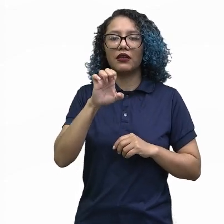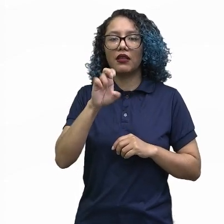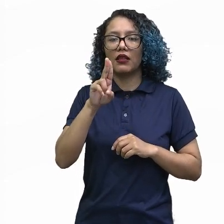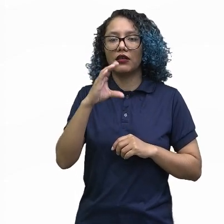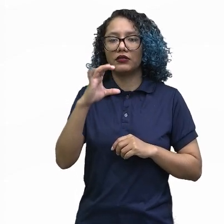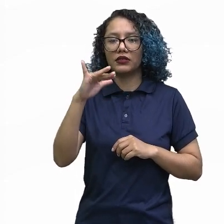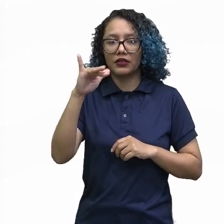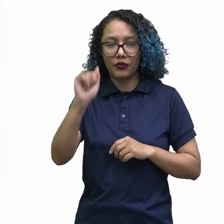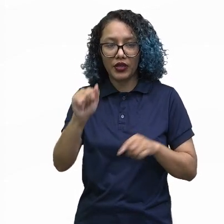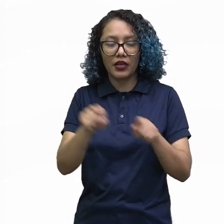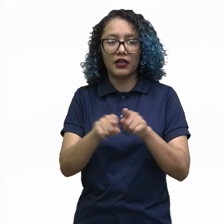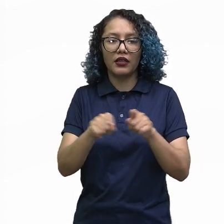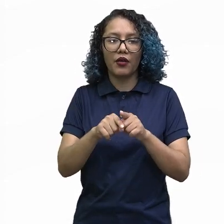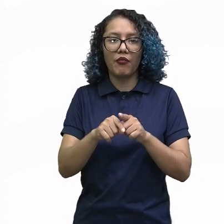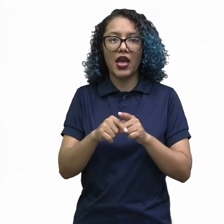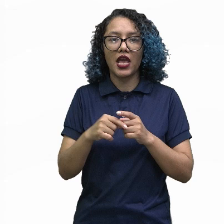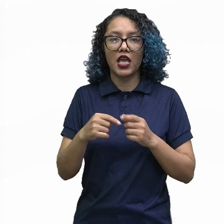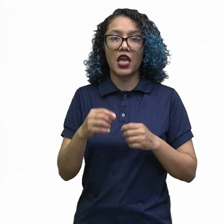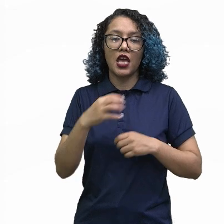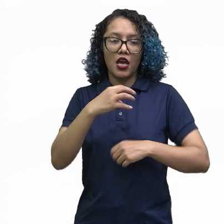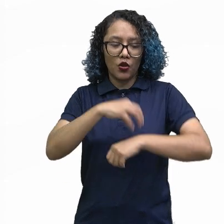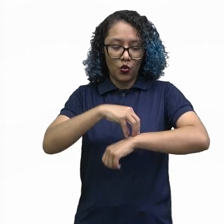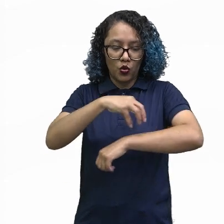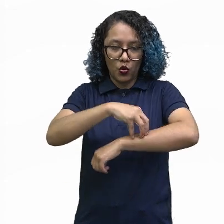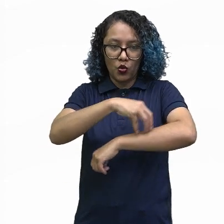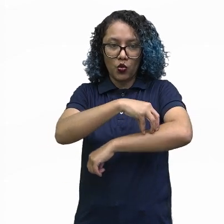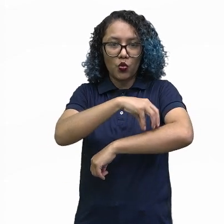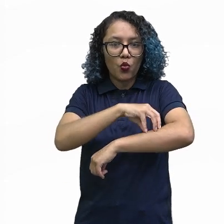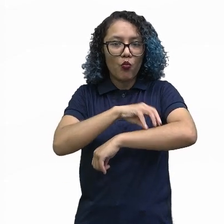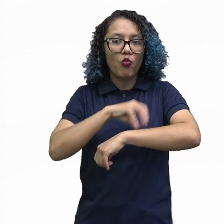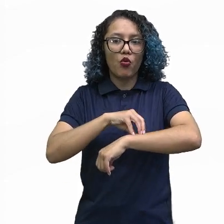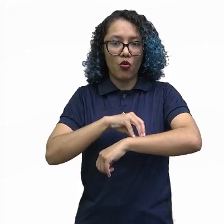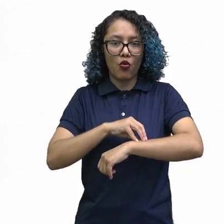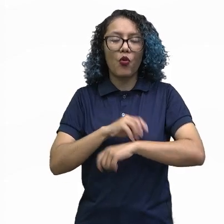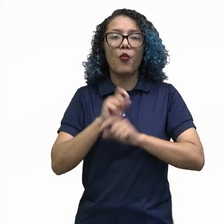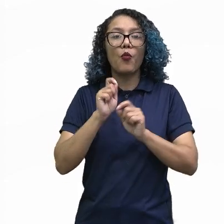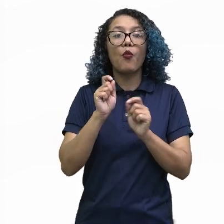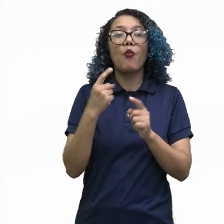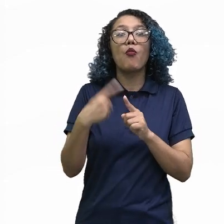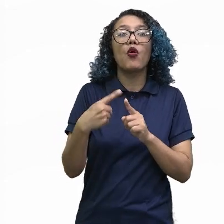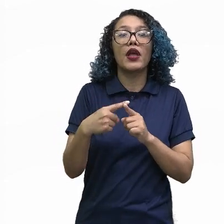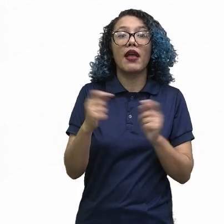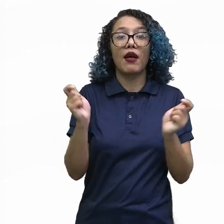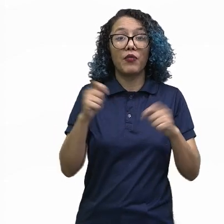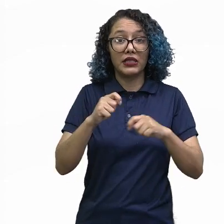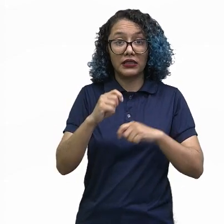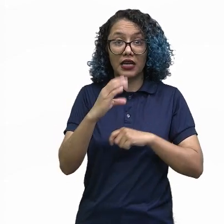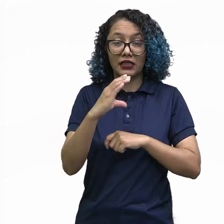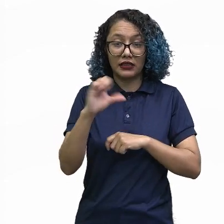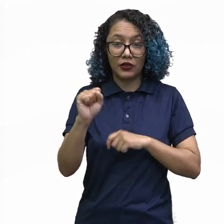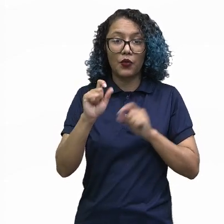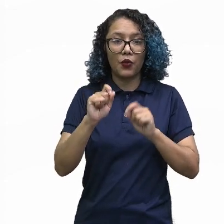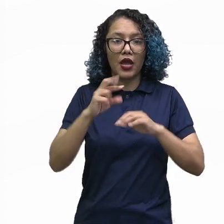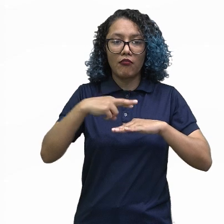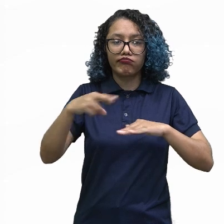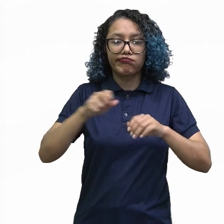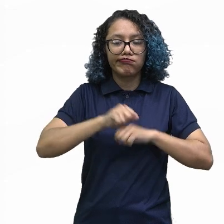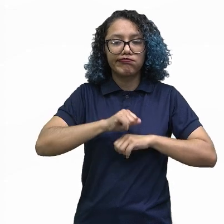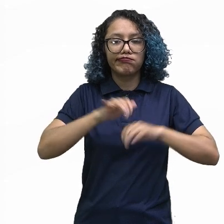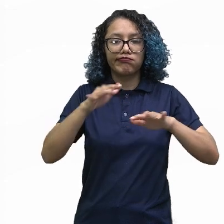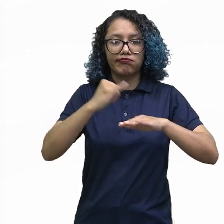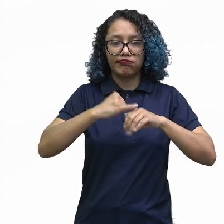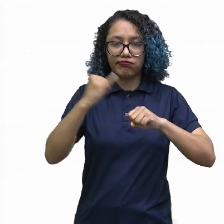sólidos, devido à capacidade do césio 137 de emitir radiação ionizante, que danifica o DNA